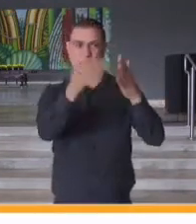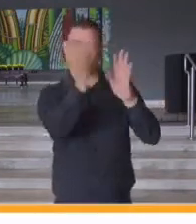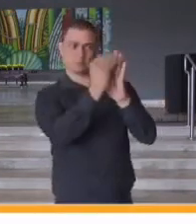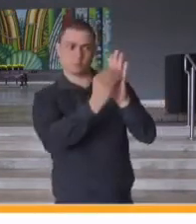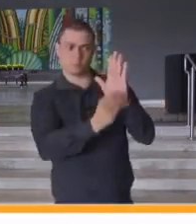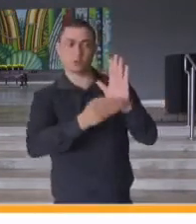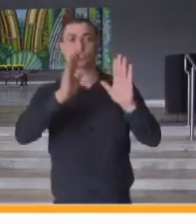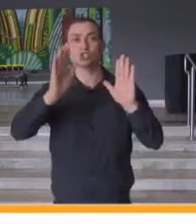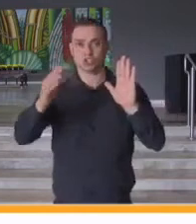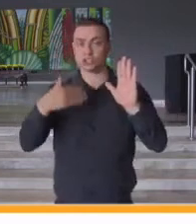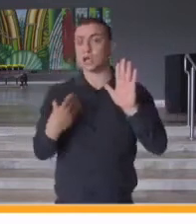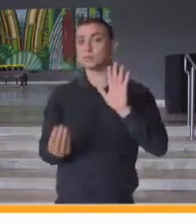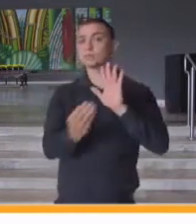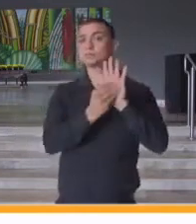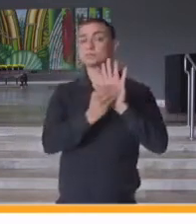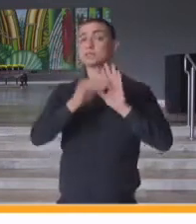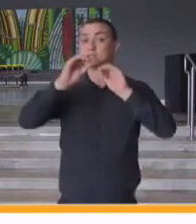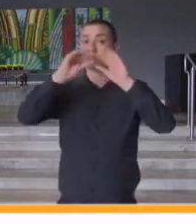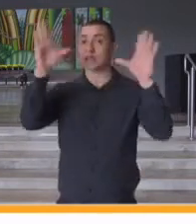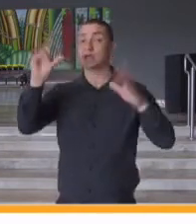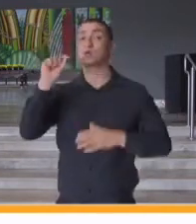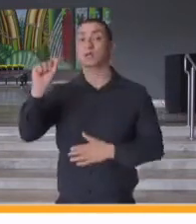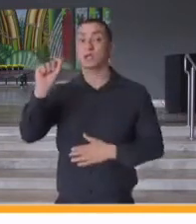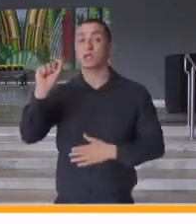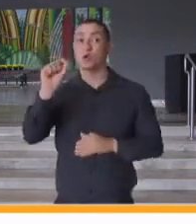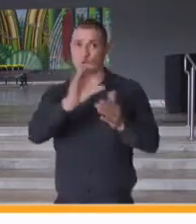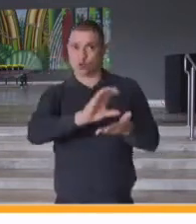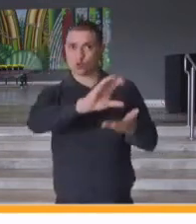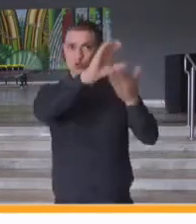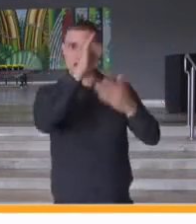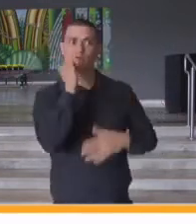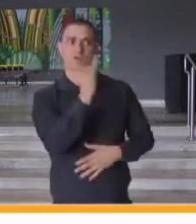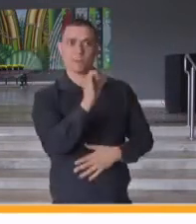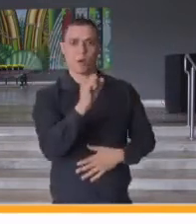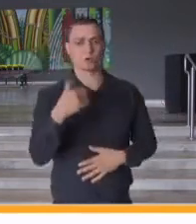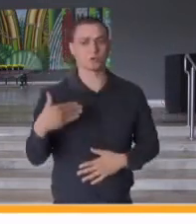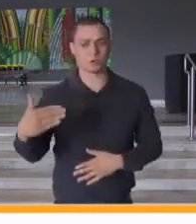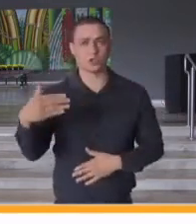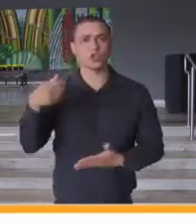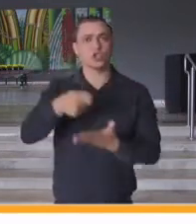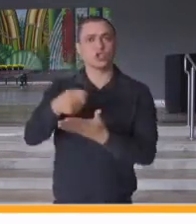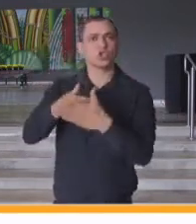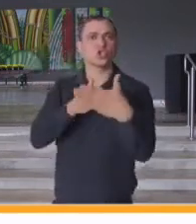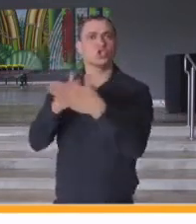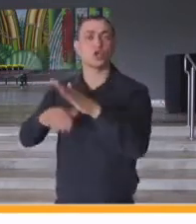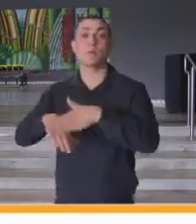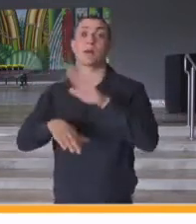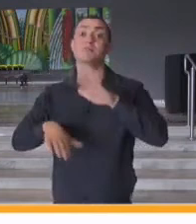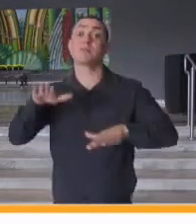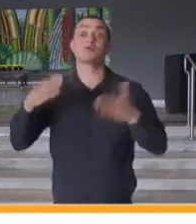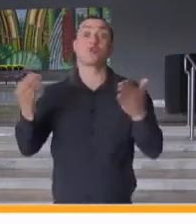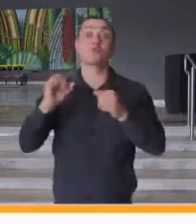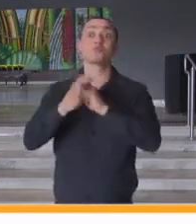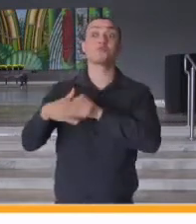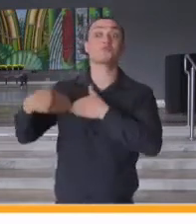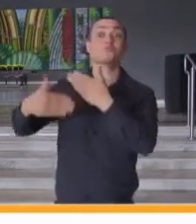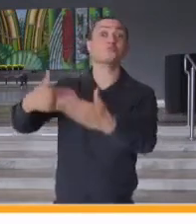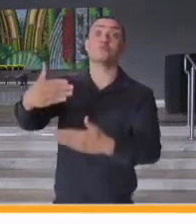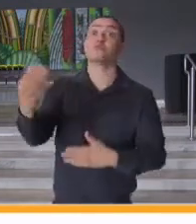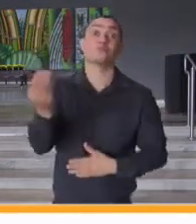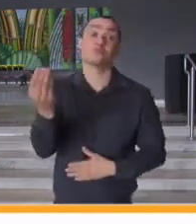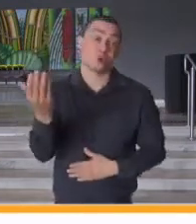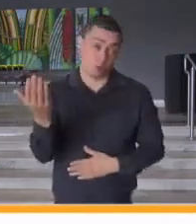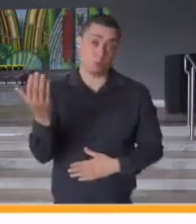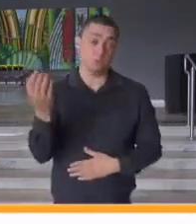já deixamos muito claro, junto com o Conselho, que nós poderemos fazer novas orientações, obviamente dependendo da evolução da